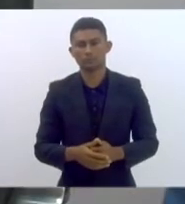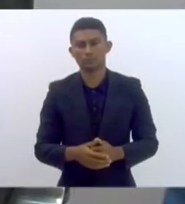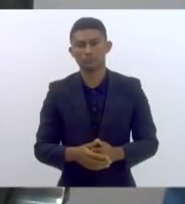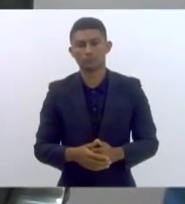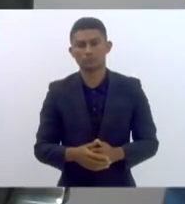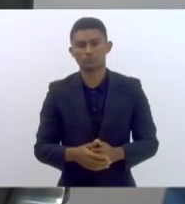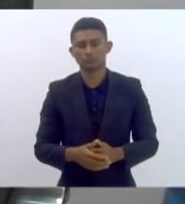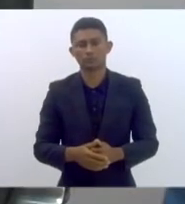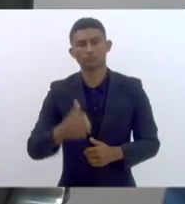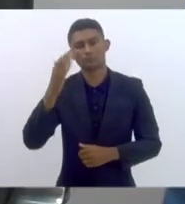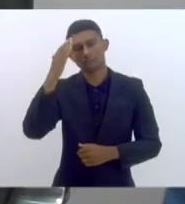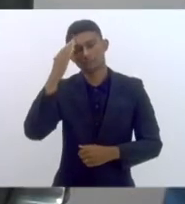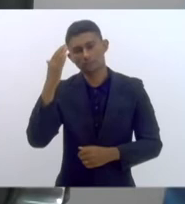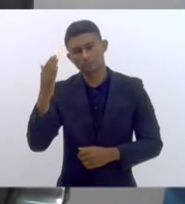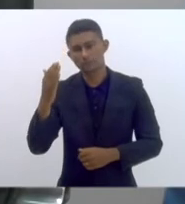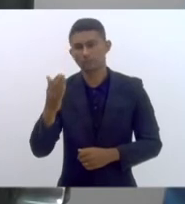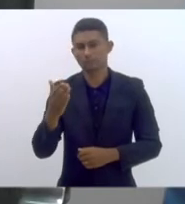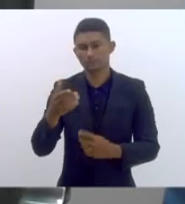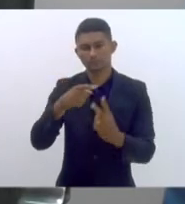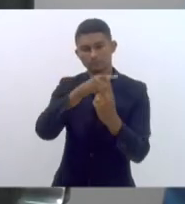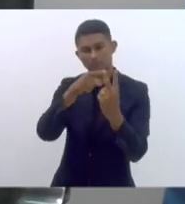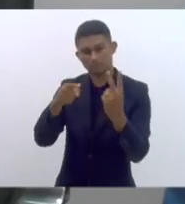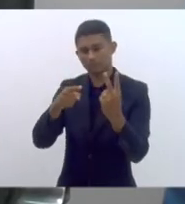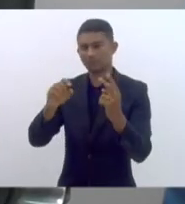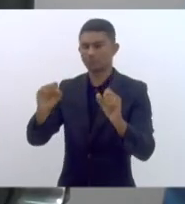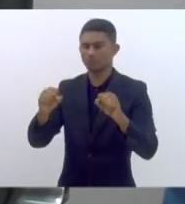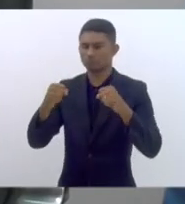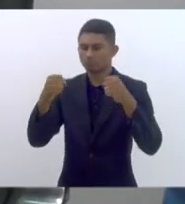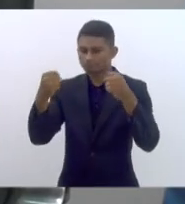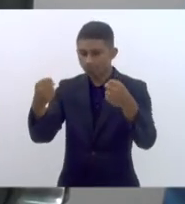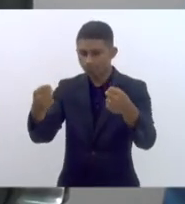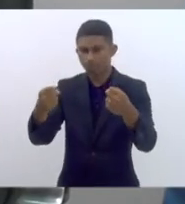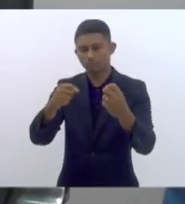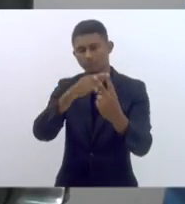o esforço do Pedro e da Diana em